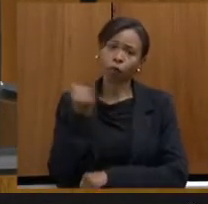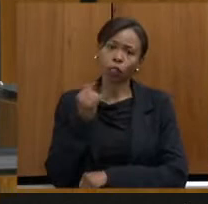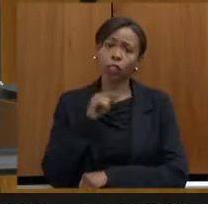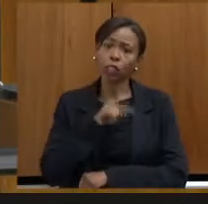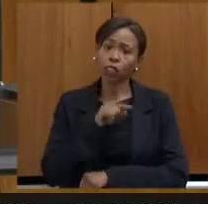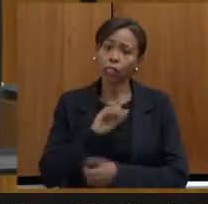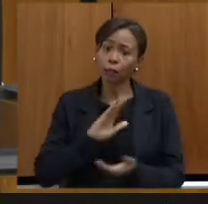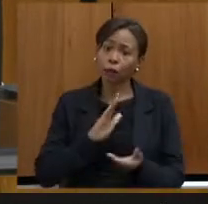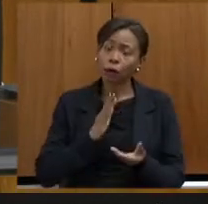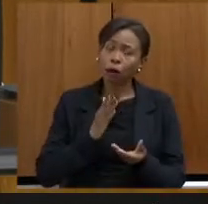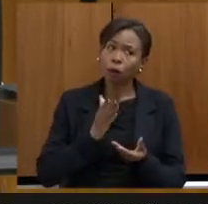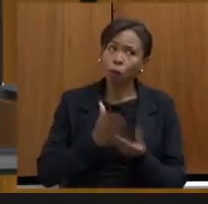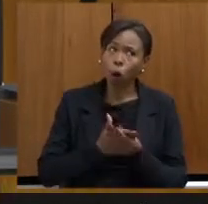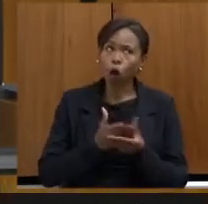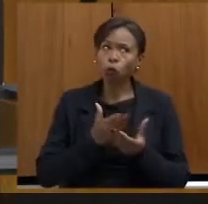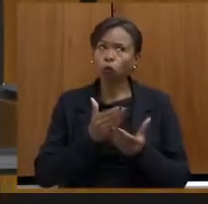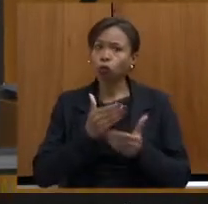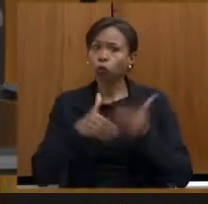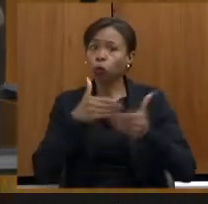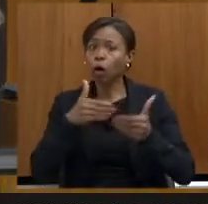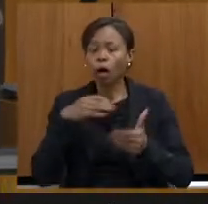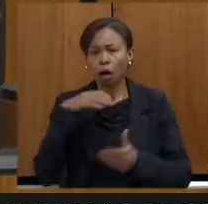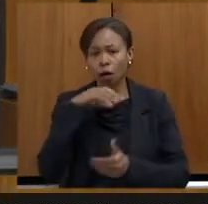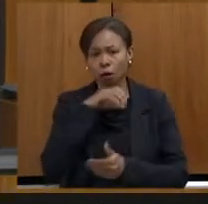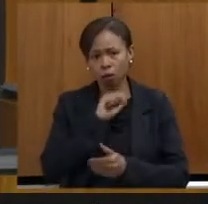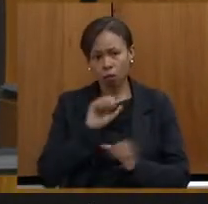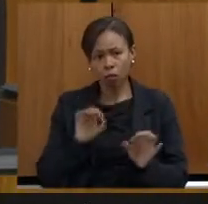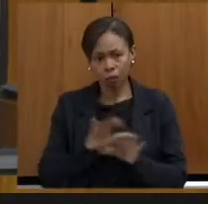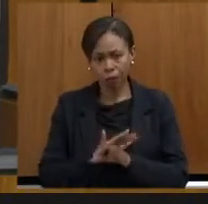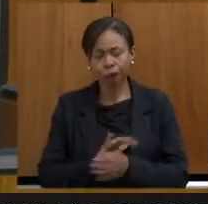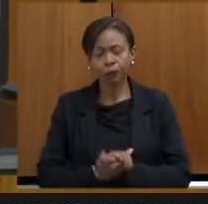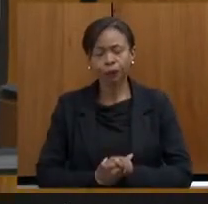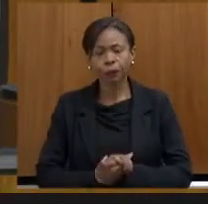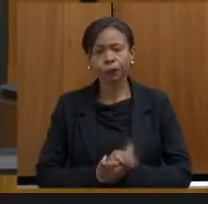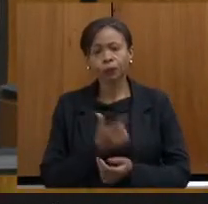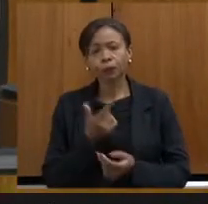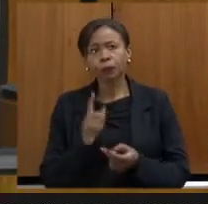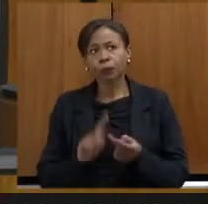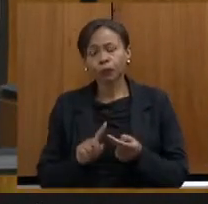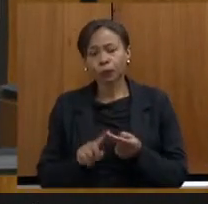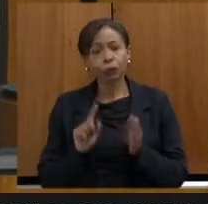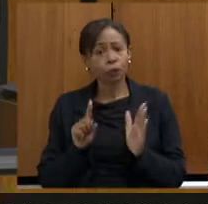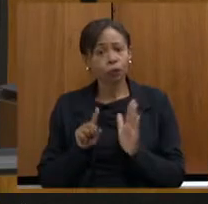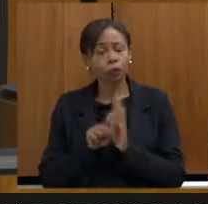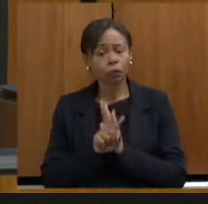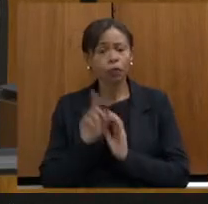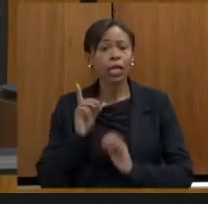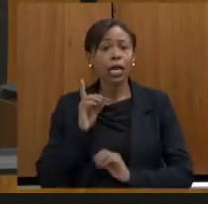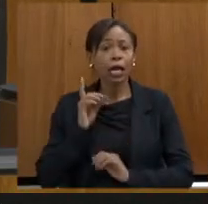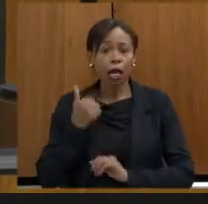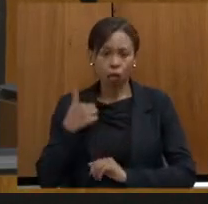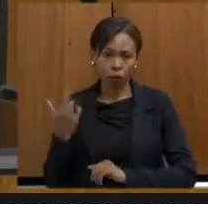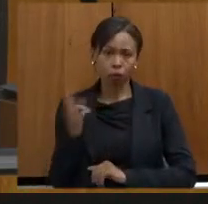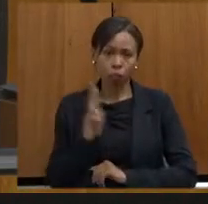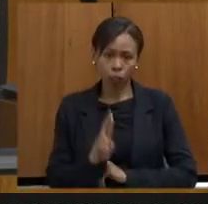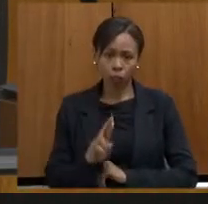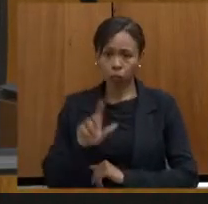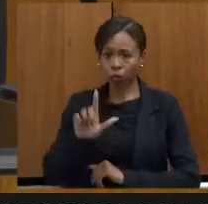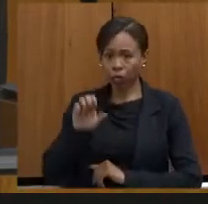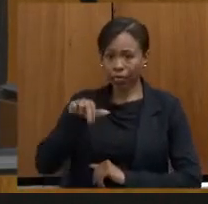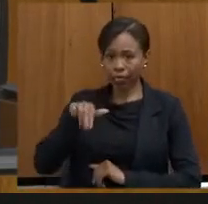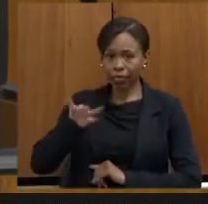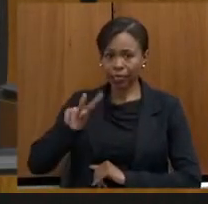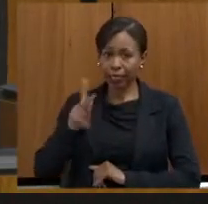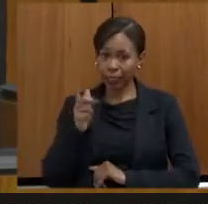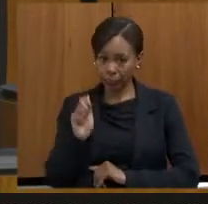seja finalizado, seja concluído. Agora, eu pergunto pela deputada Leninha. A questão da